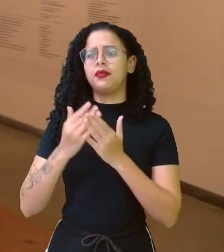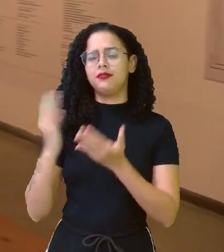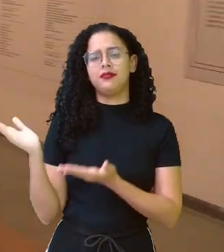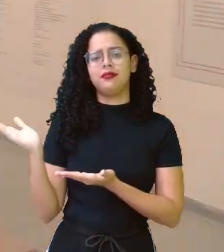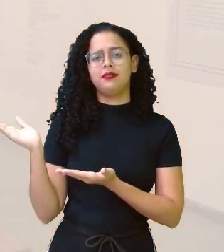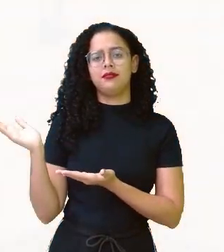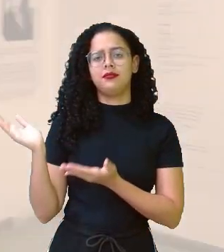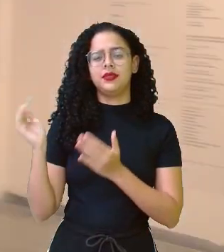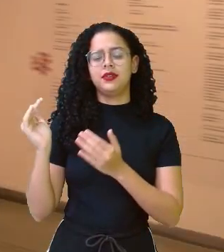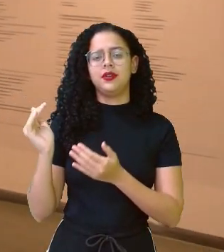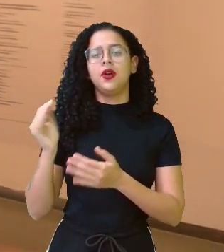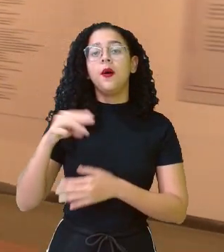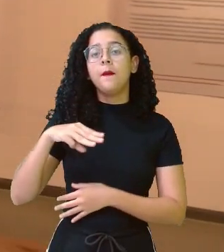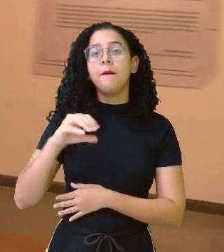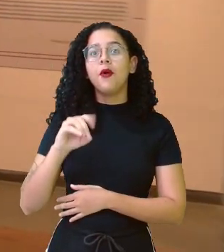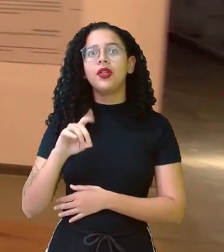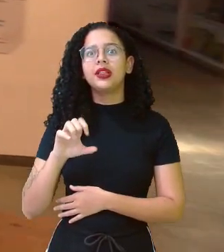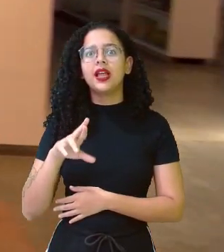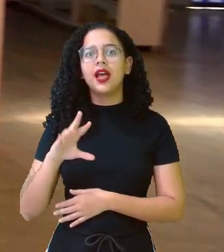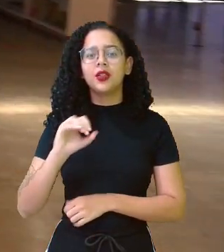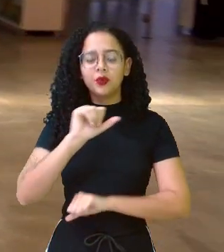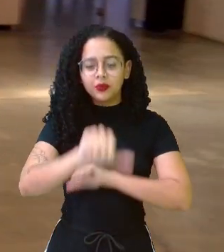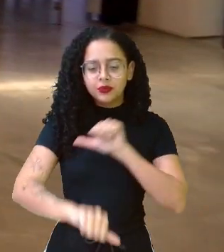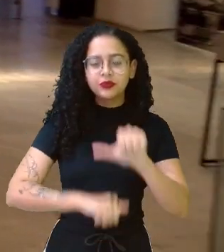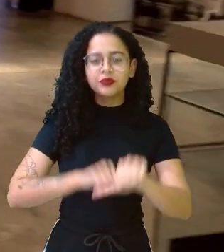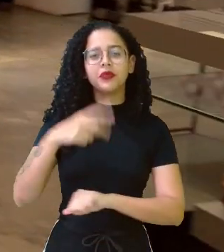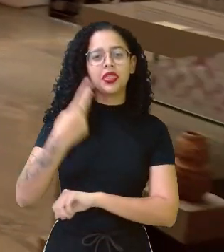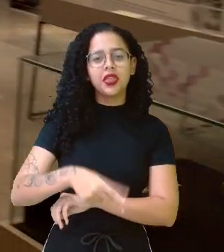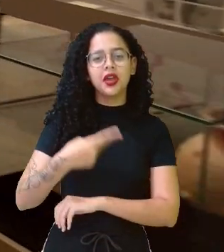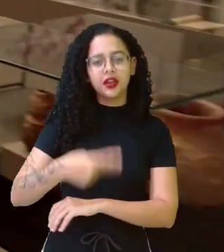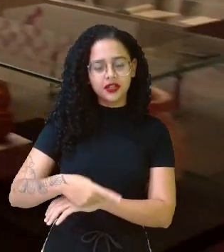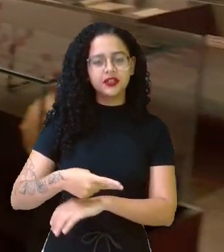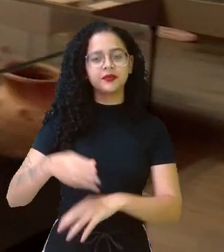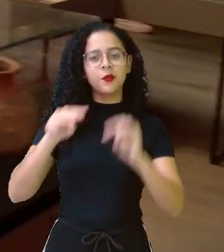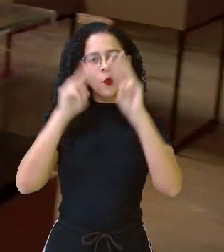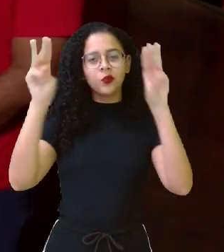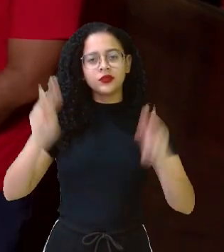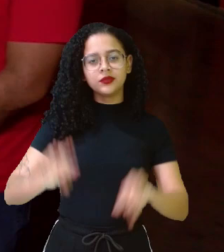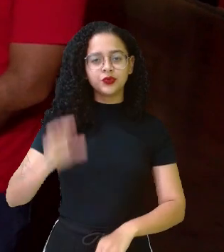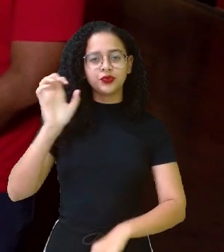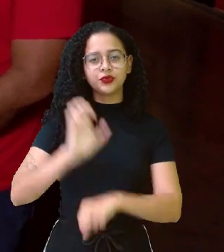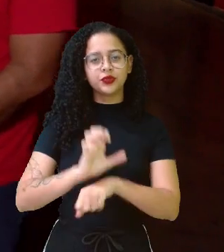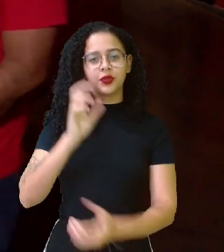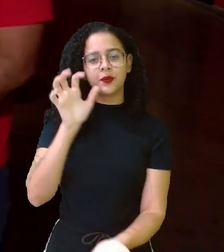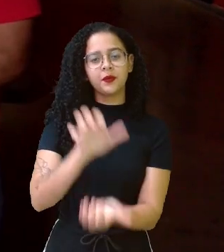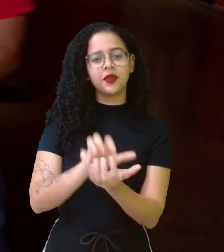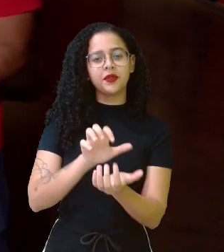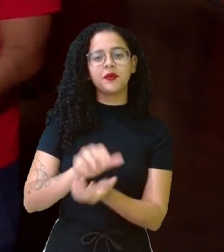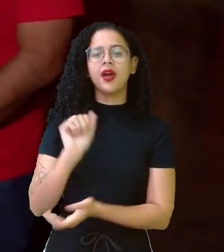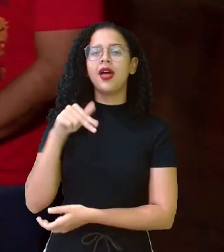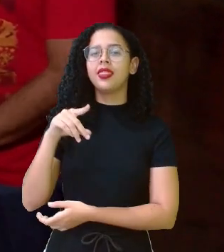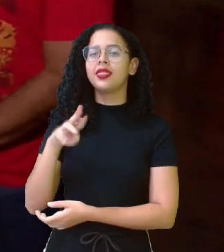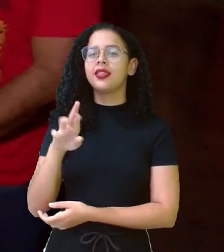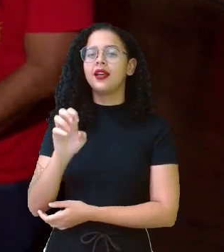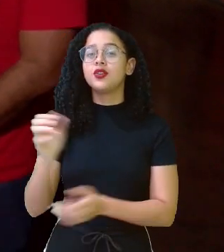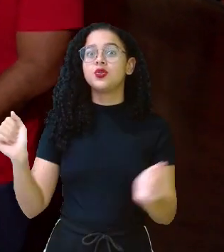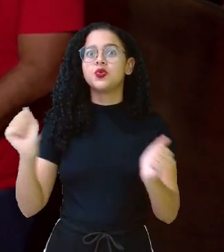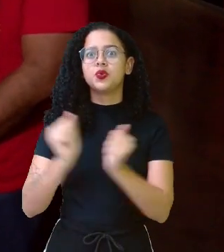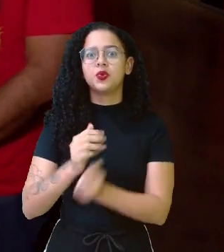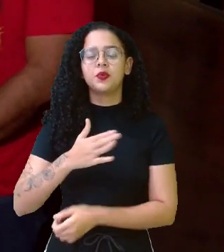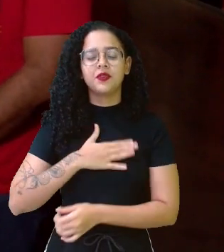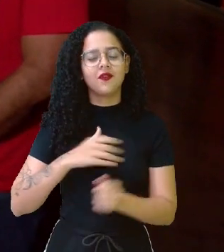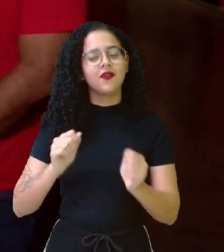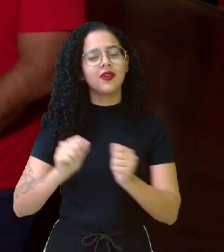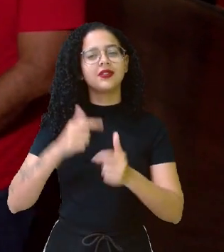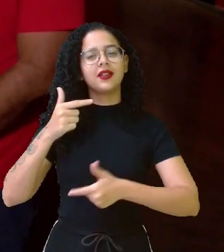a gente está vendo essa mostra aqui no Museu do Estado. André está aqui comigo, fazendo esse trabalho